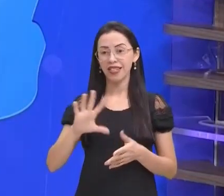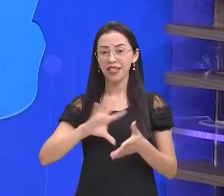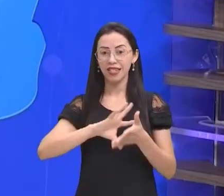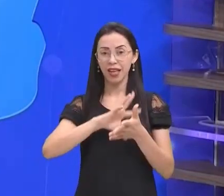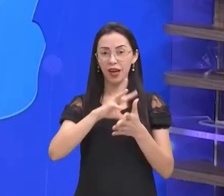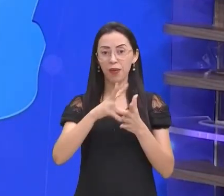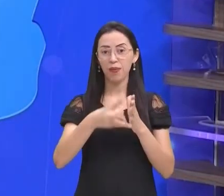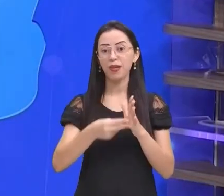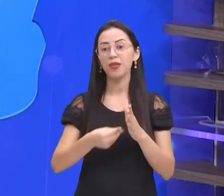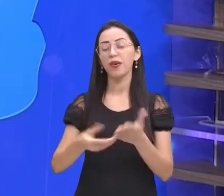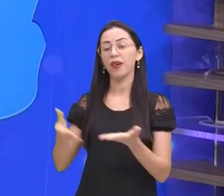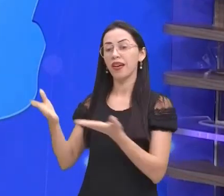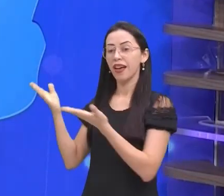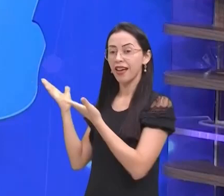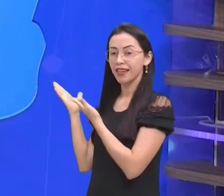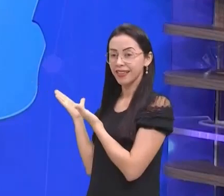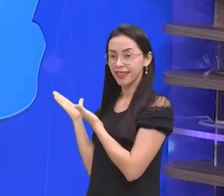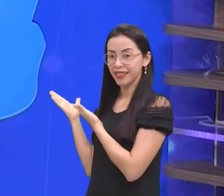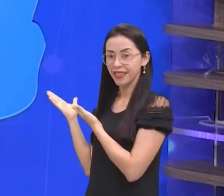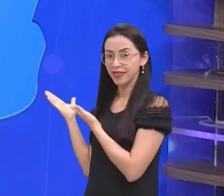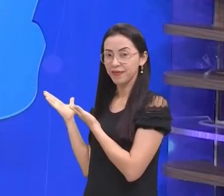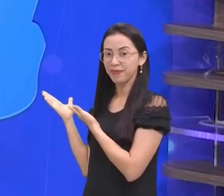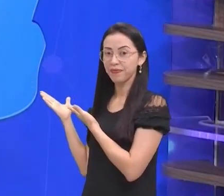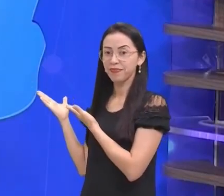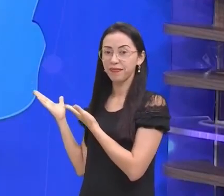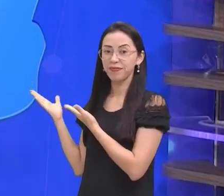aqui atrás de mim. Eu gostaria muito de